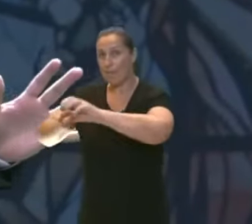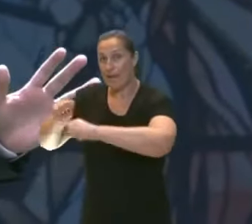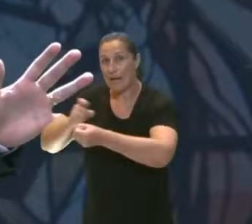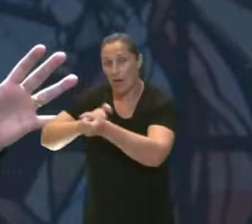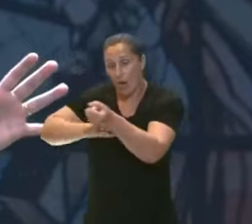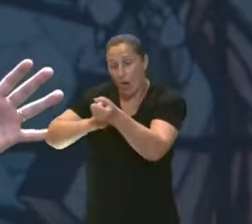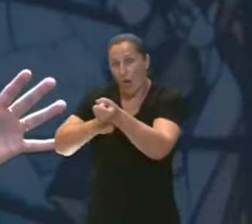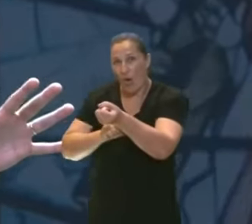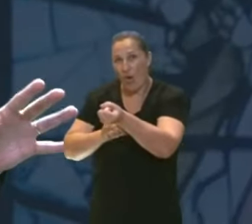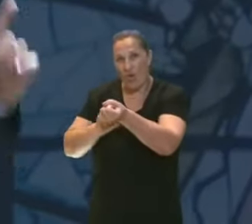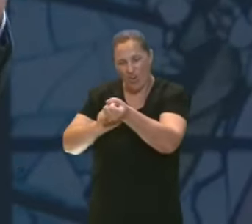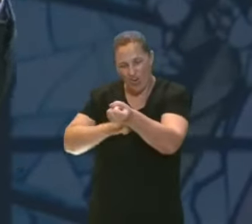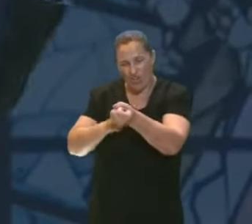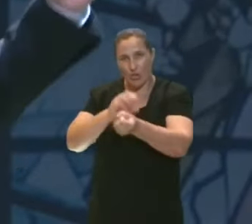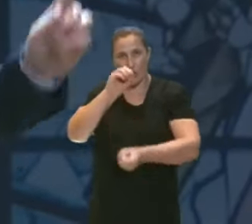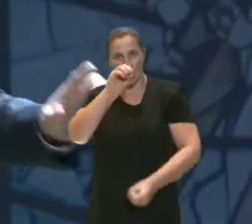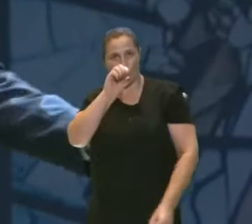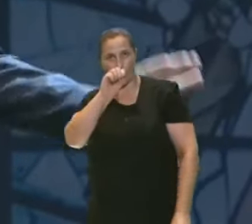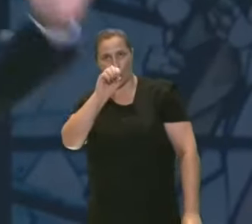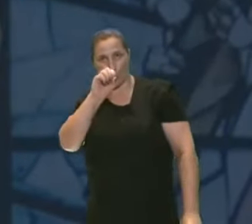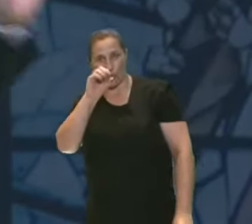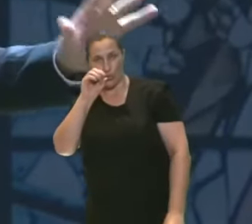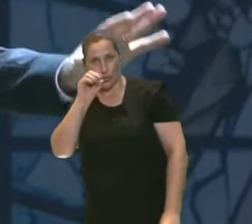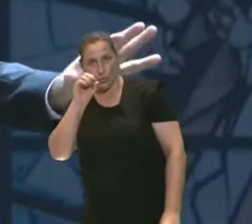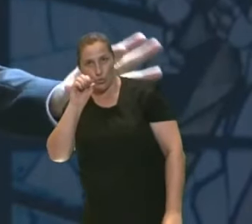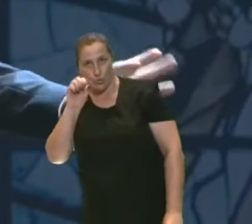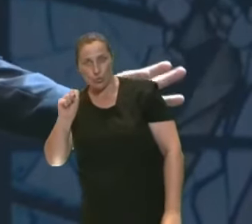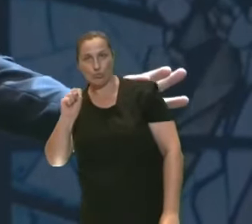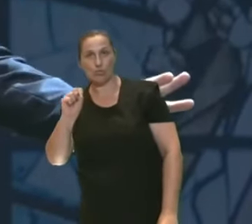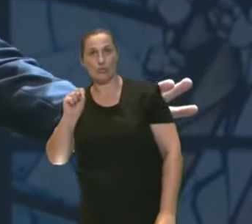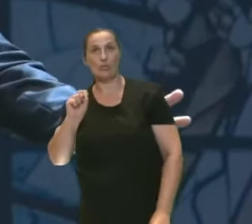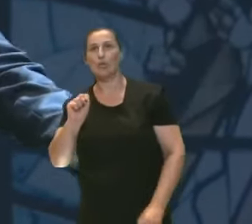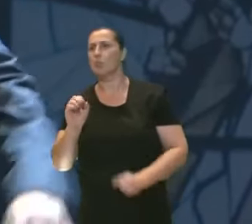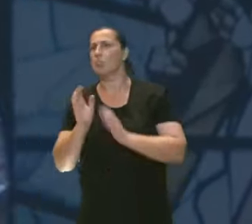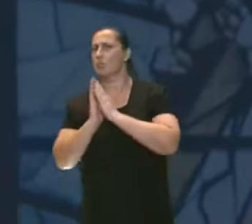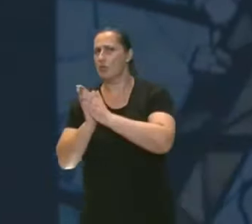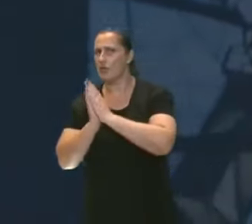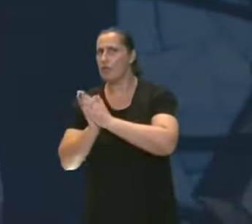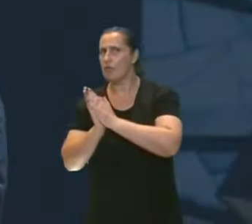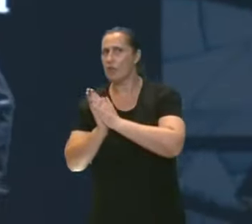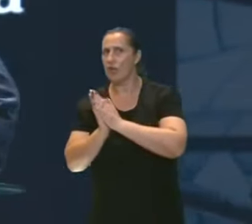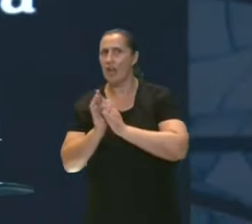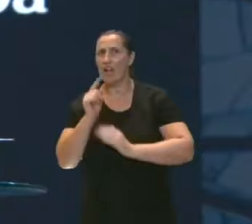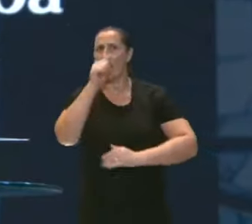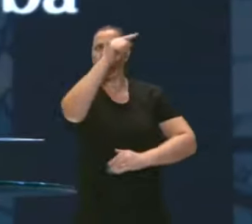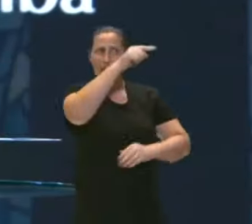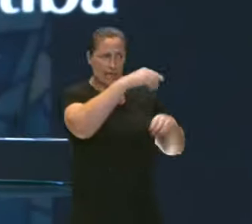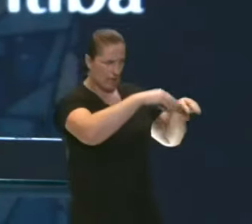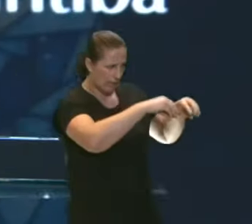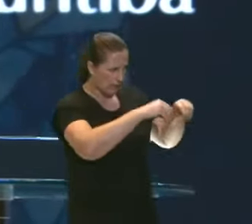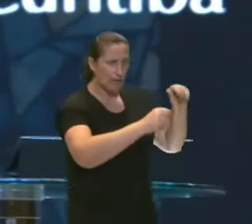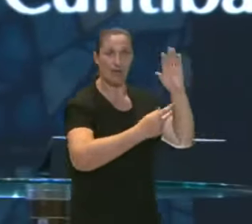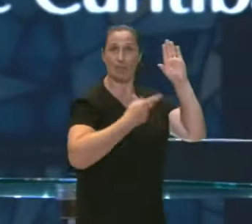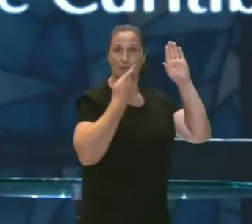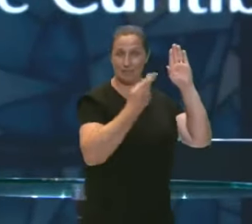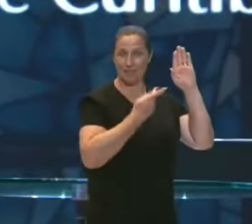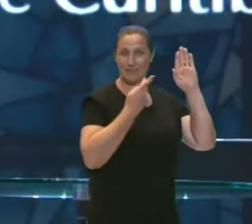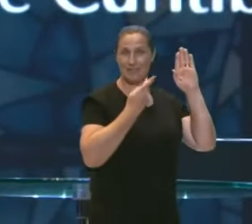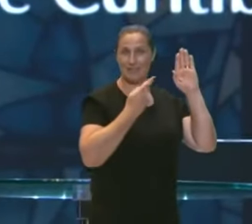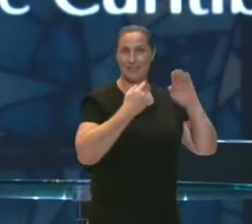lá o que, né? Mas não me enterra, deixa ele à mostra. E eu fico imaginando,